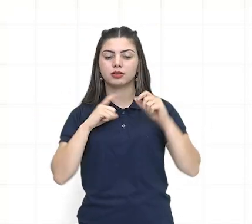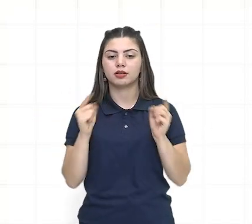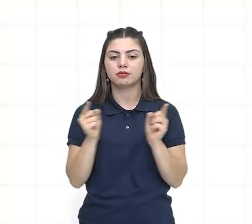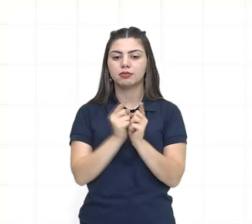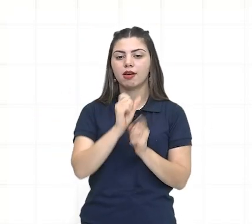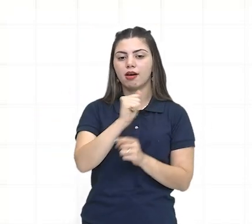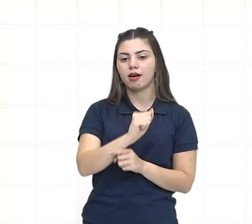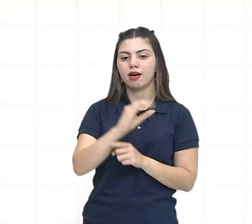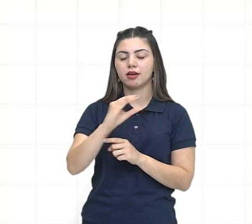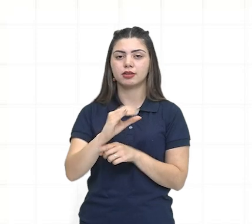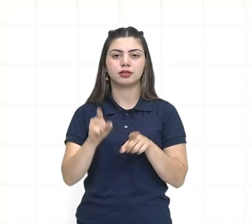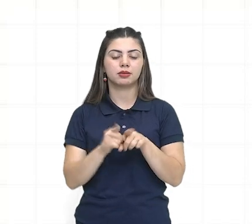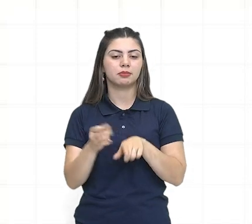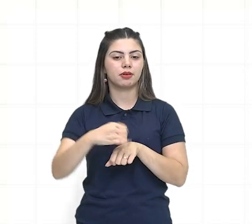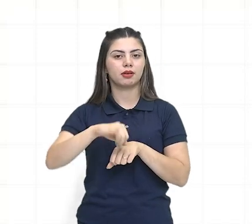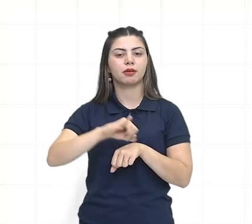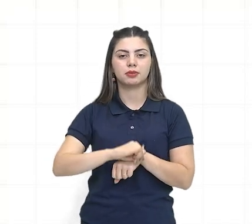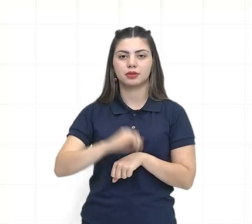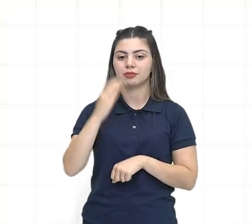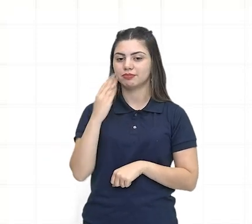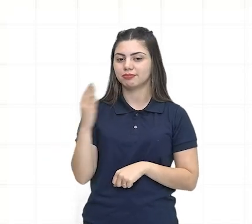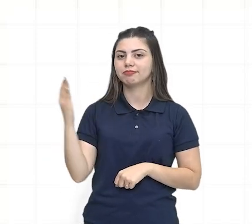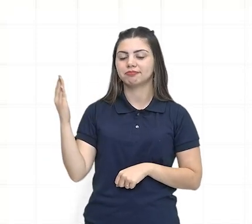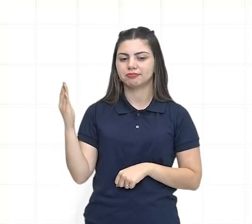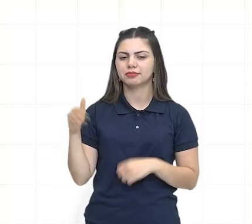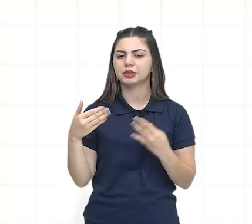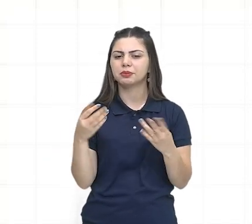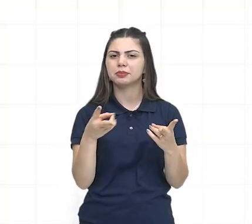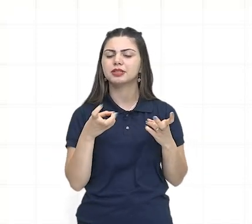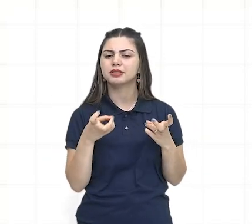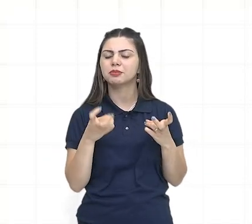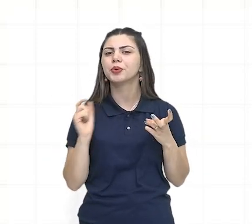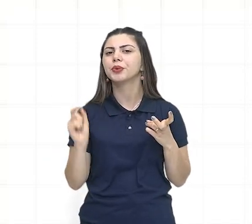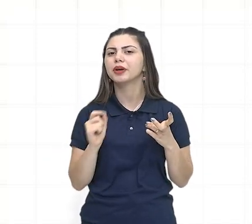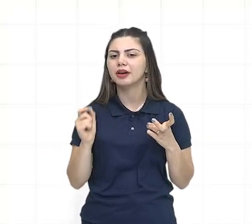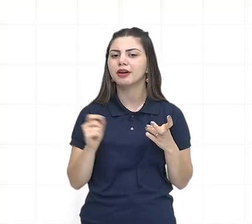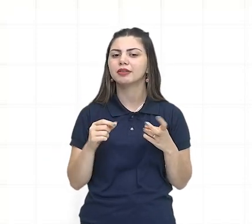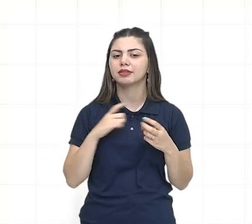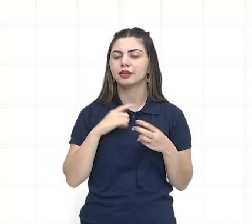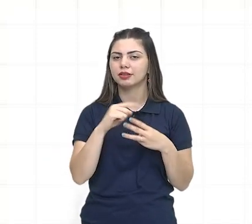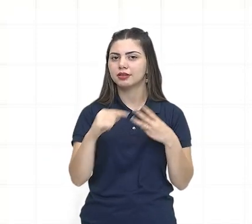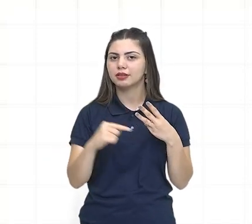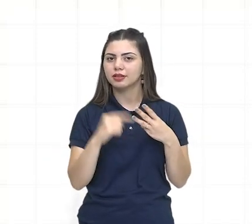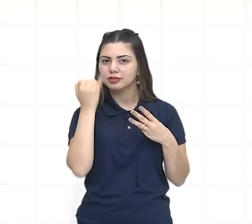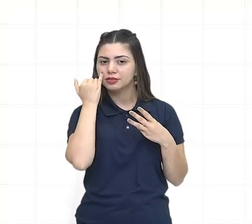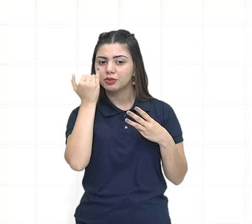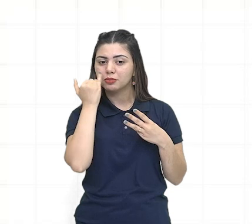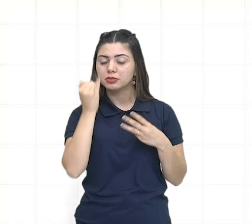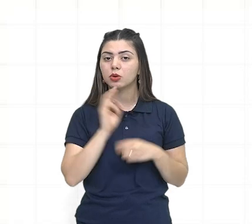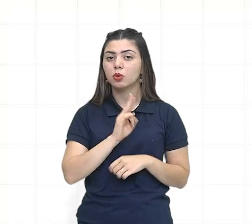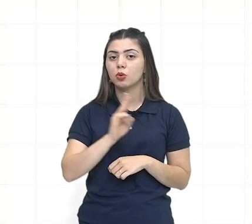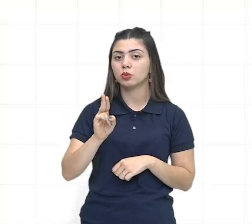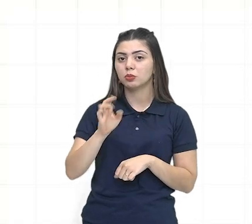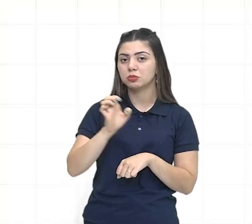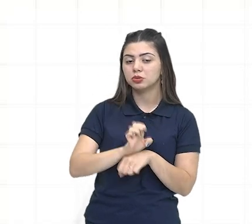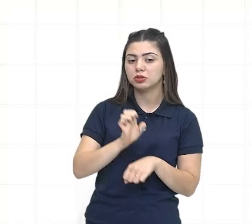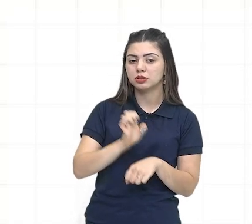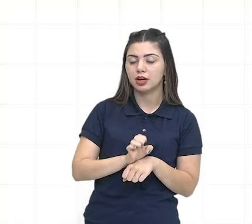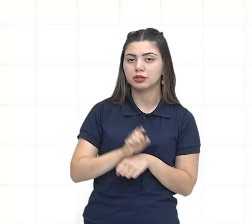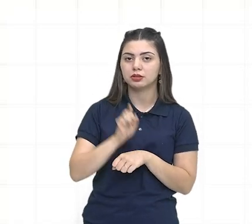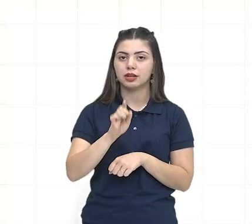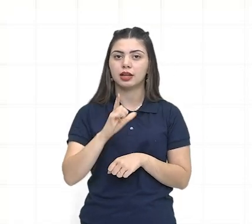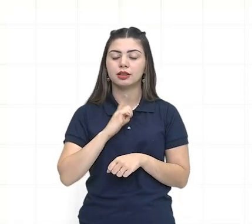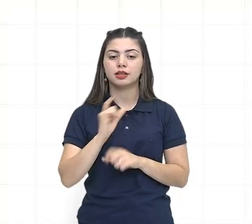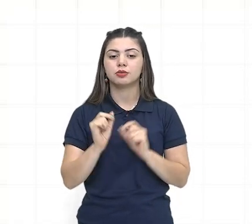AC e a sua capital, Rio Branco. Então observe que nós temos aqui 3 informações: o nome do estado, a sigla